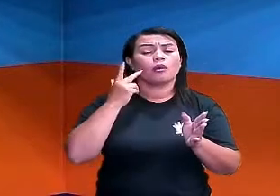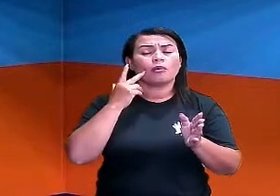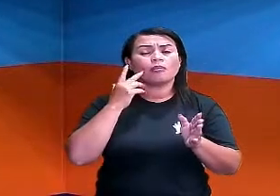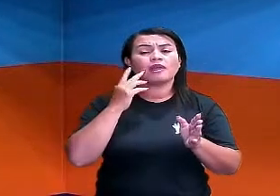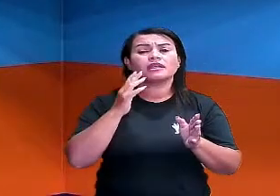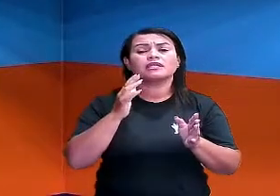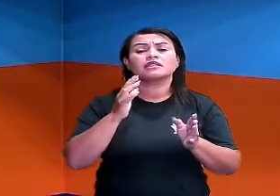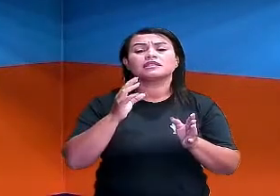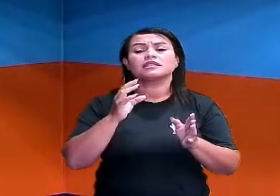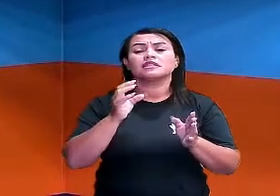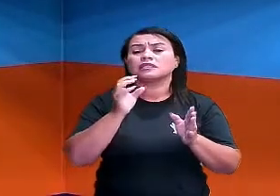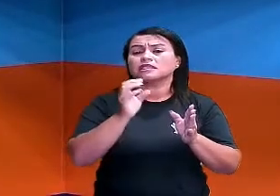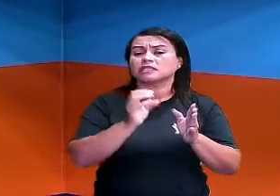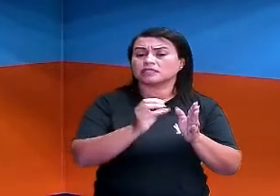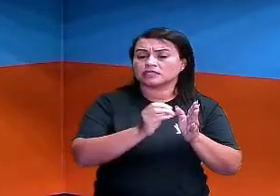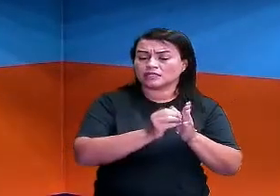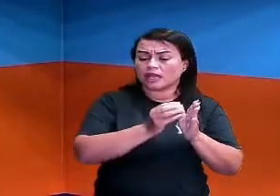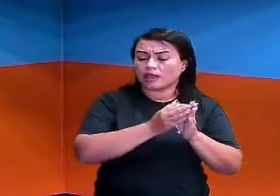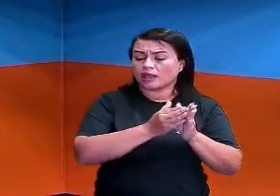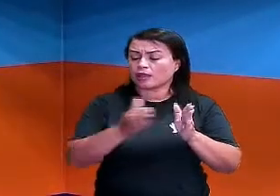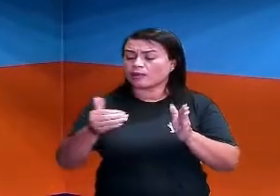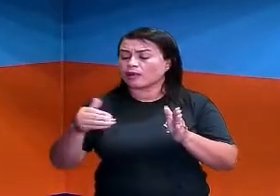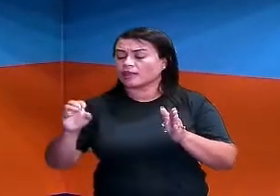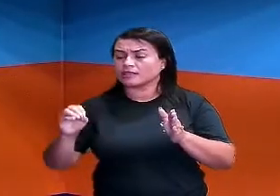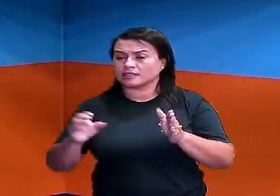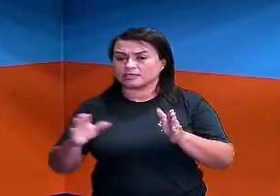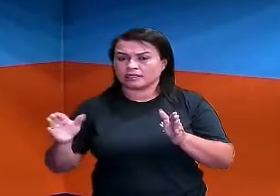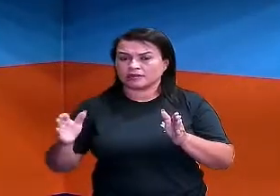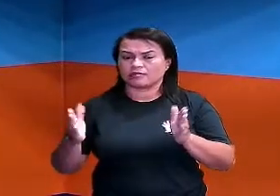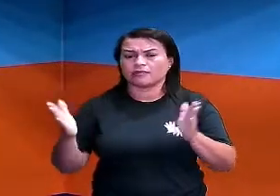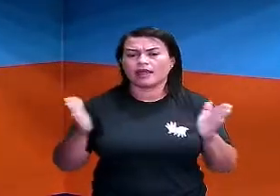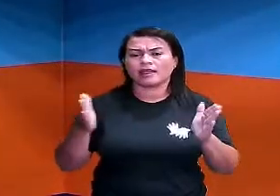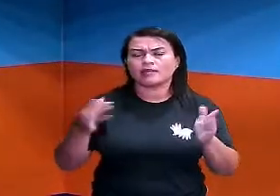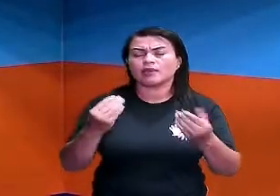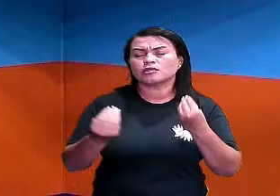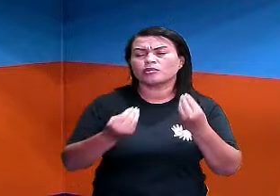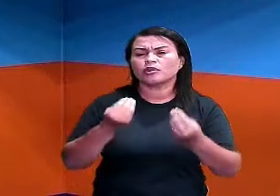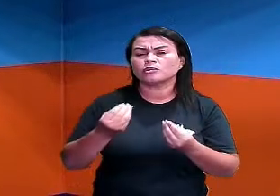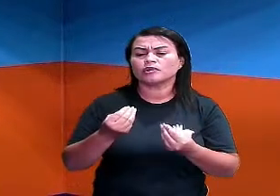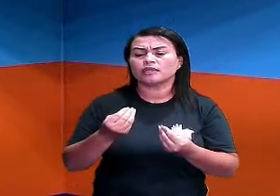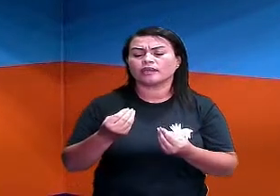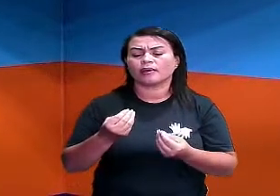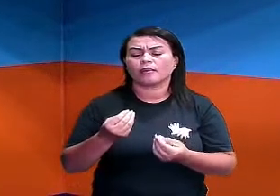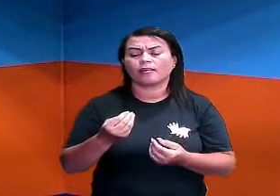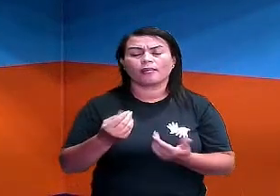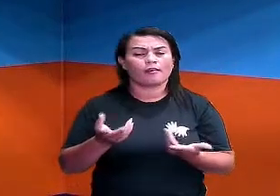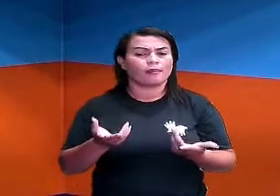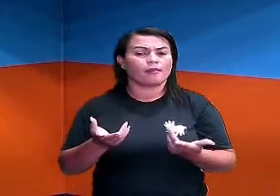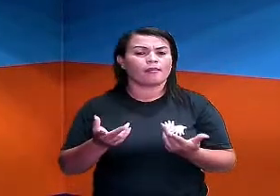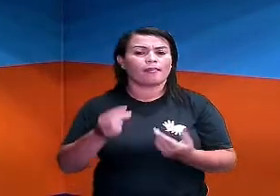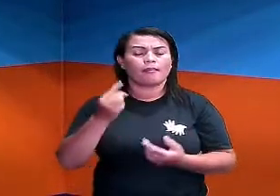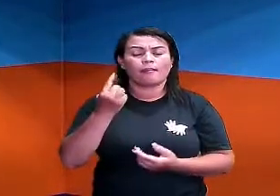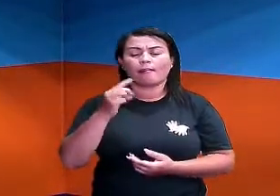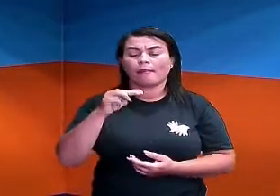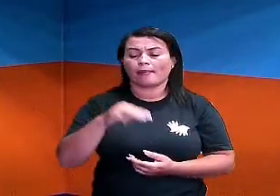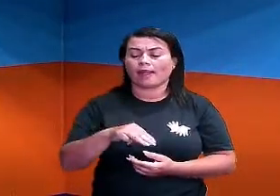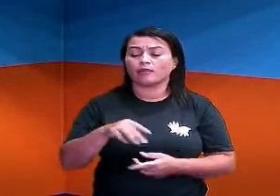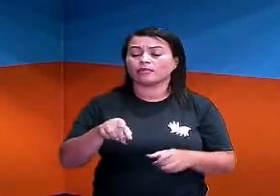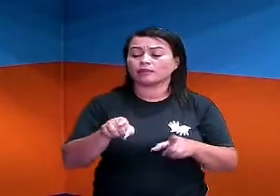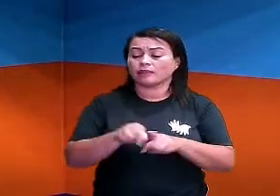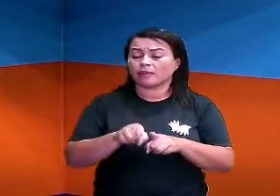que é para dar 1 metro, tá bom? Trouxe também para você fazer o seu resumo